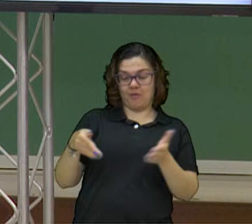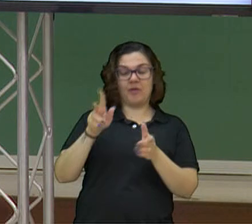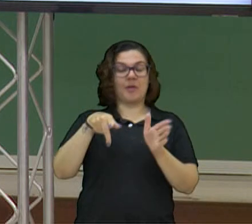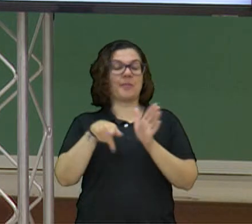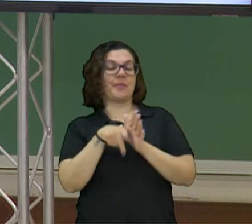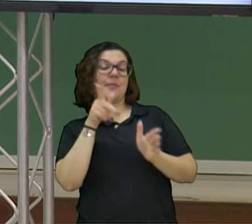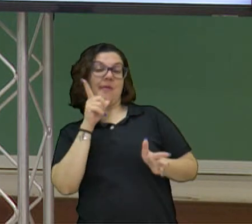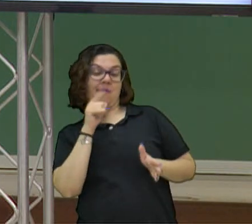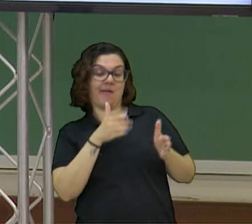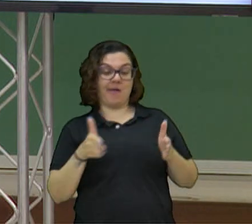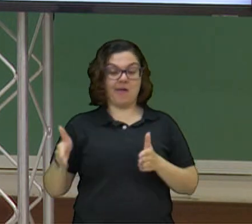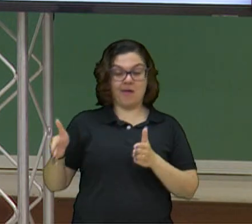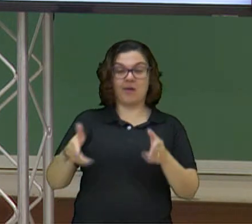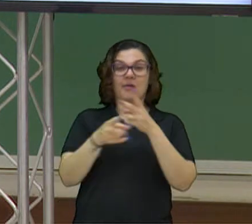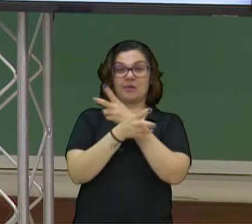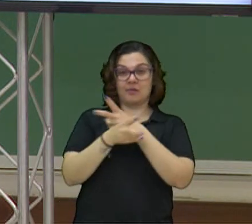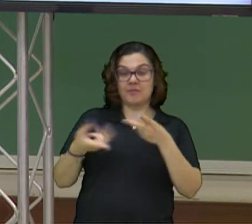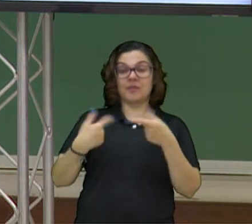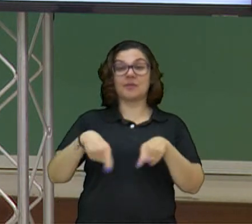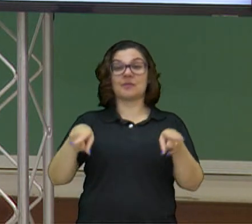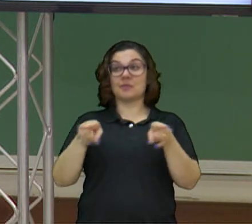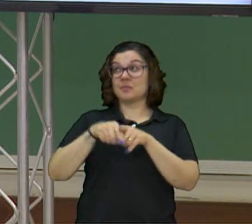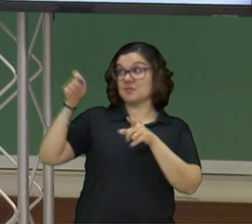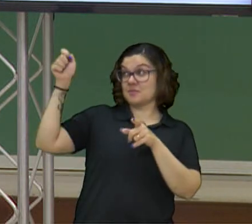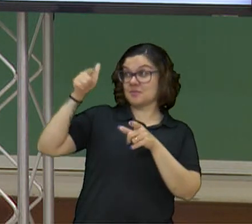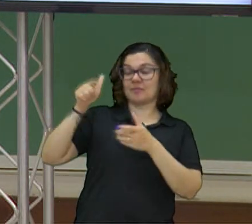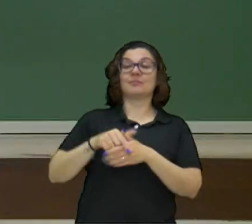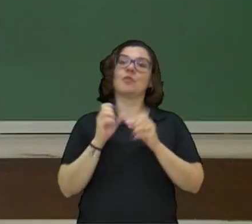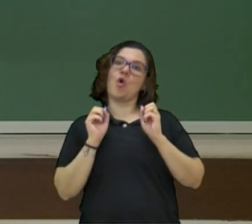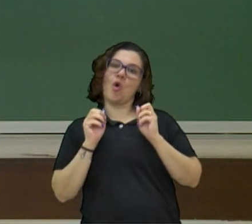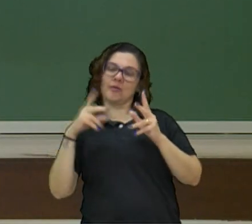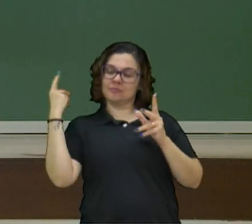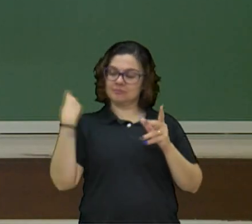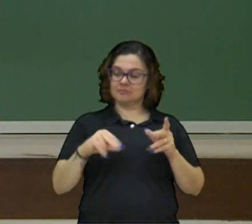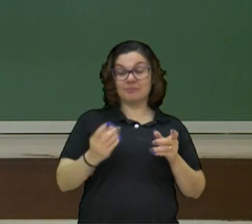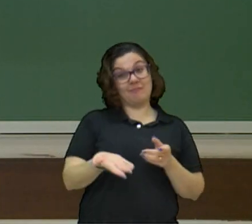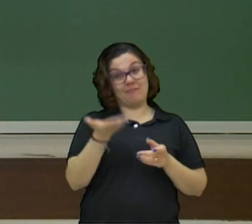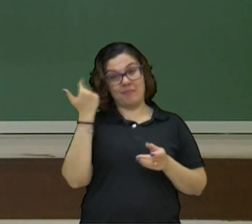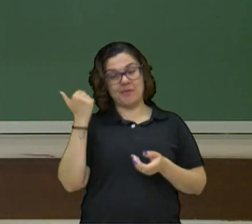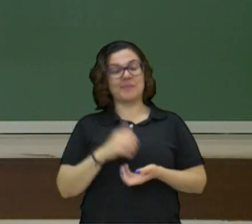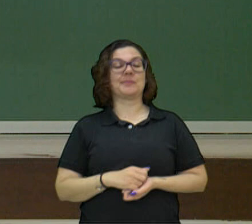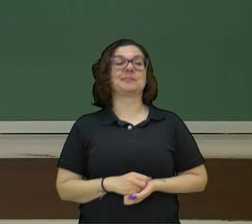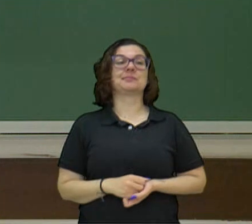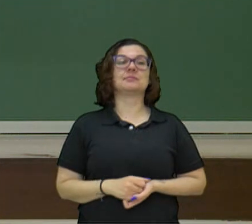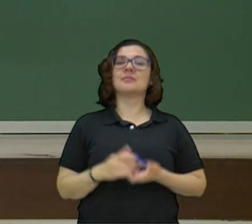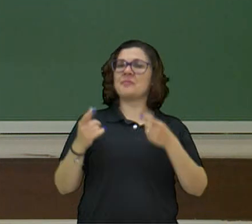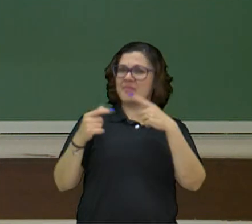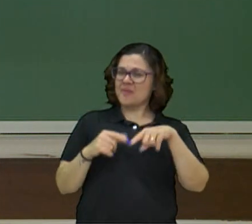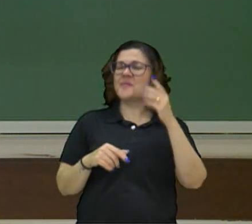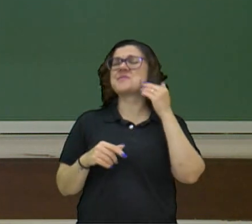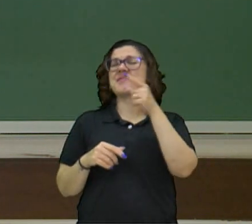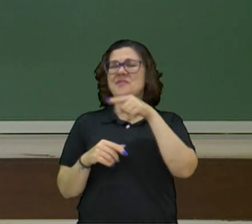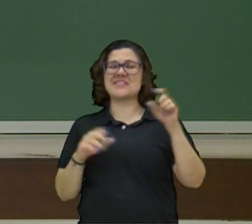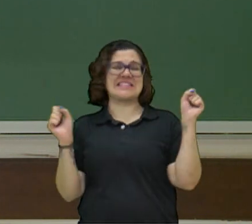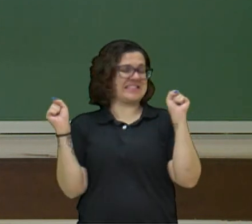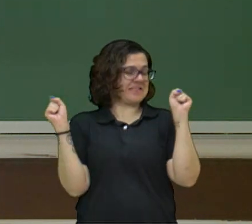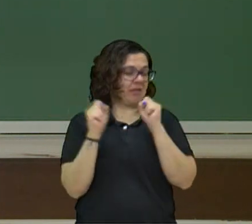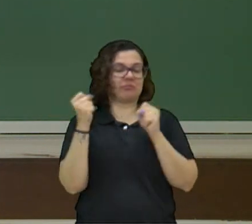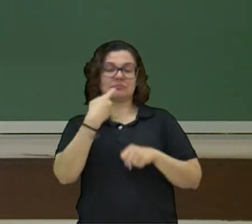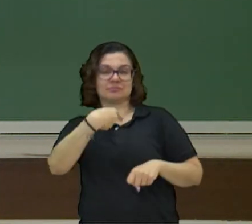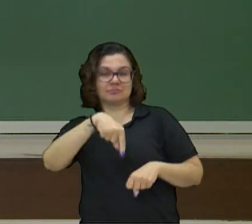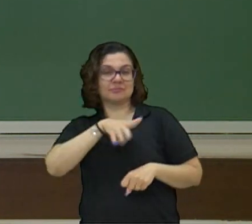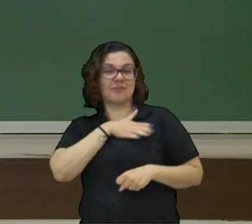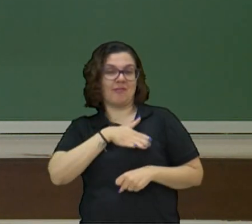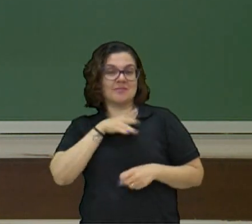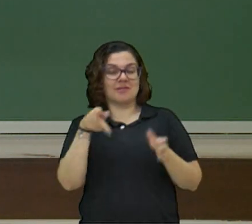energia hidrelétrica eólica ea solar ok então vamos em frente é eu sei que vocês adoraram essa